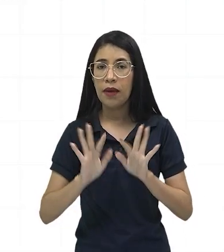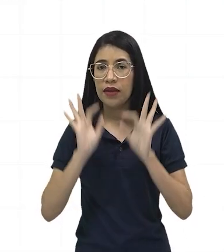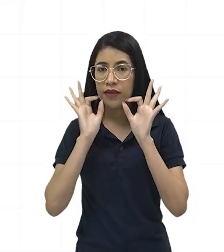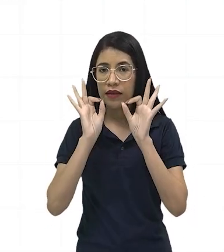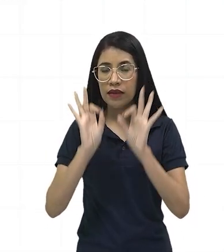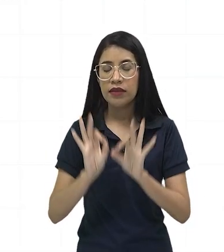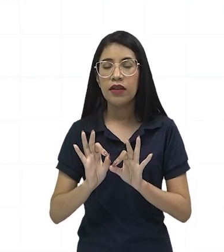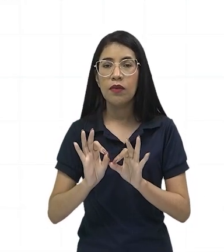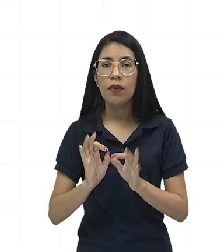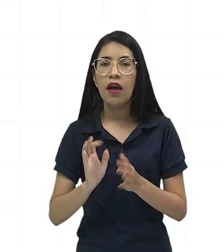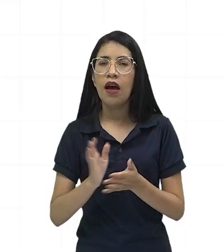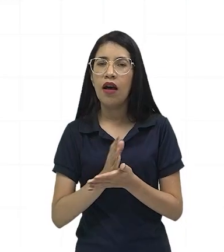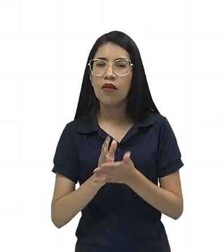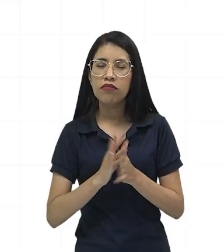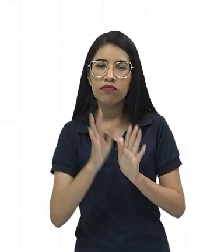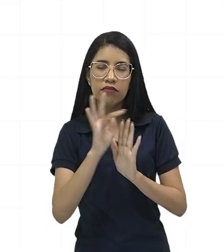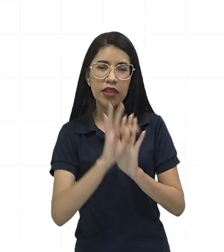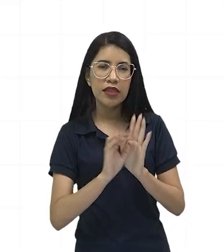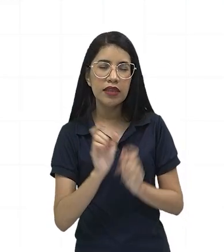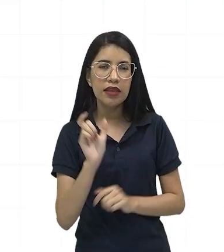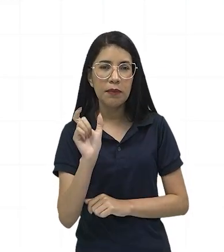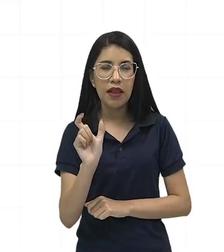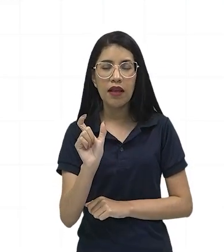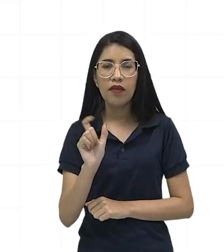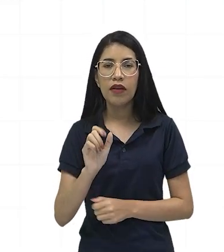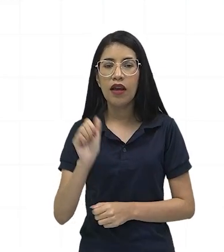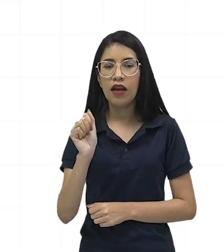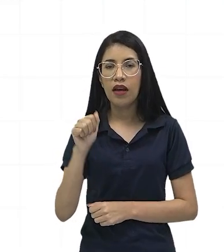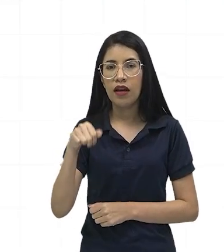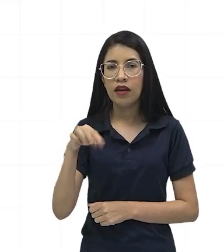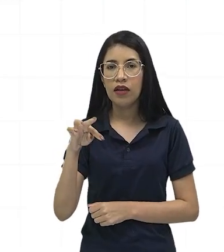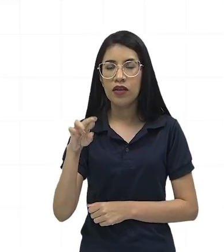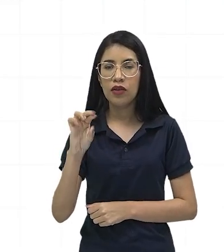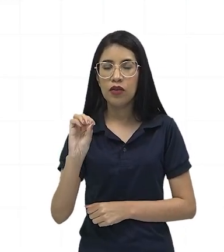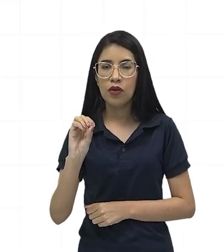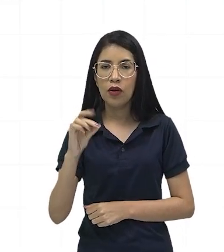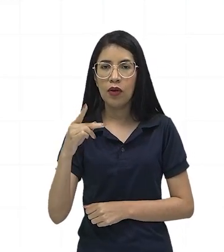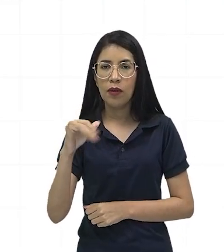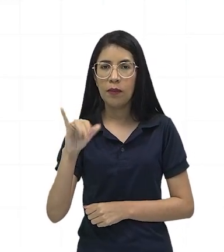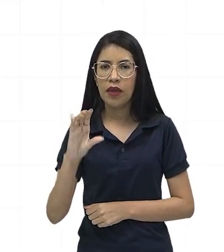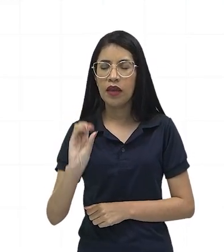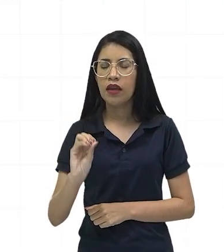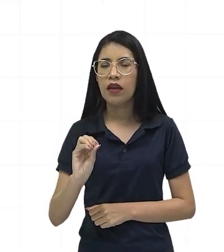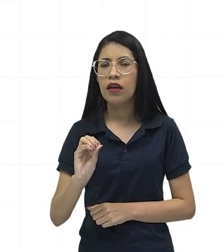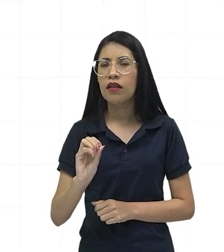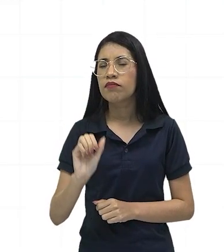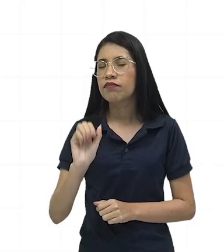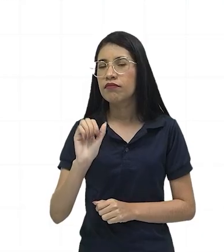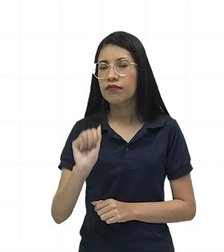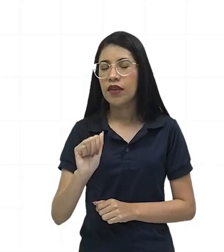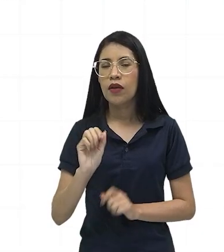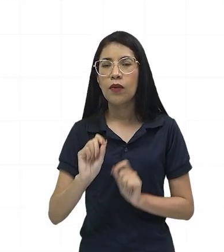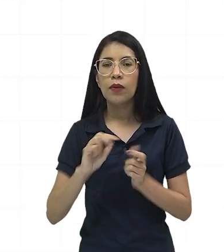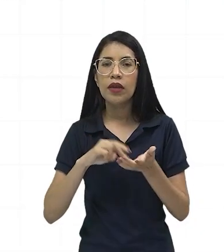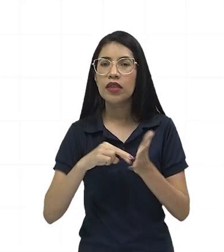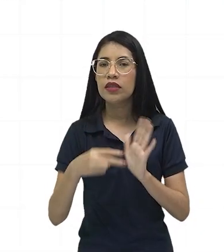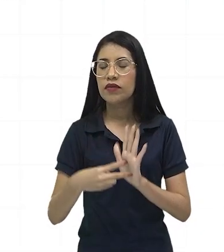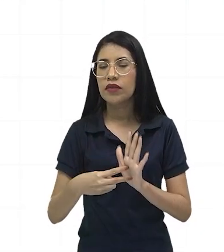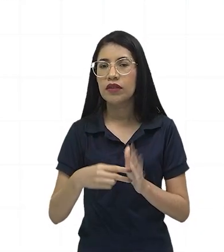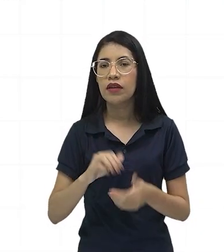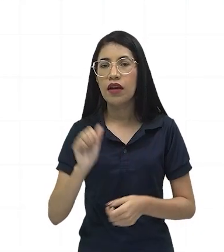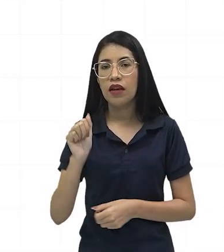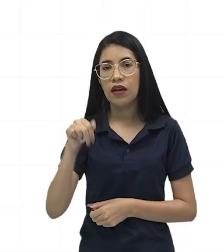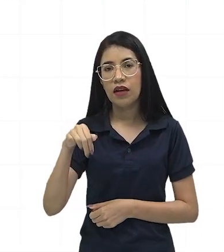que às vezes o texto pode trazer a palavra antrópica, ação antrópica. E quando a gente fala em